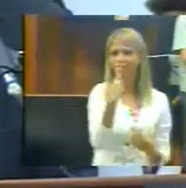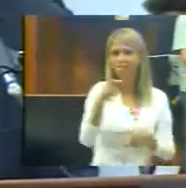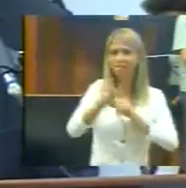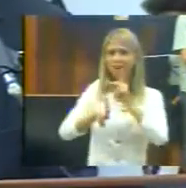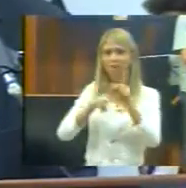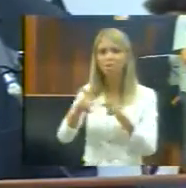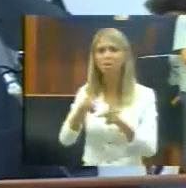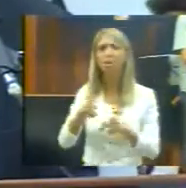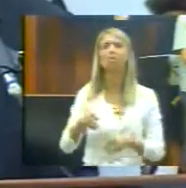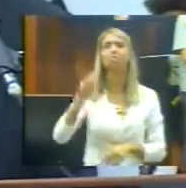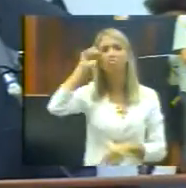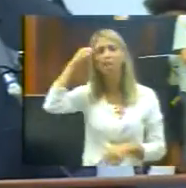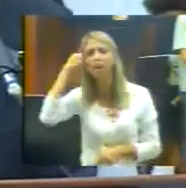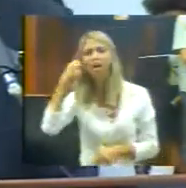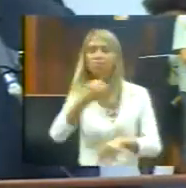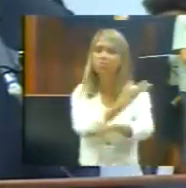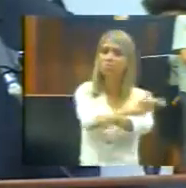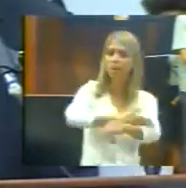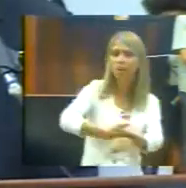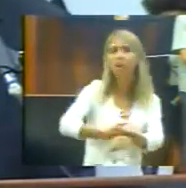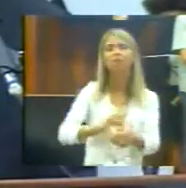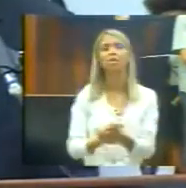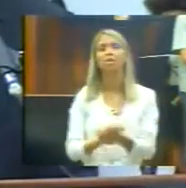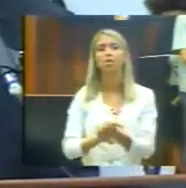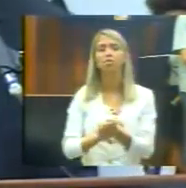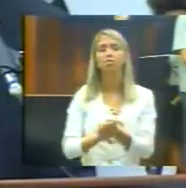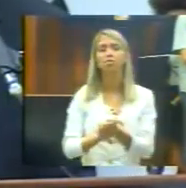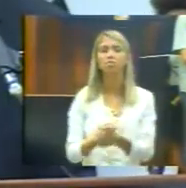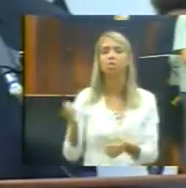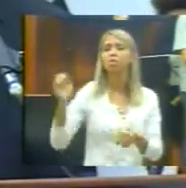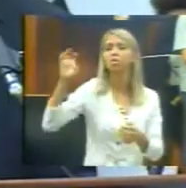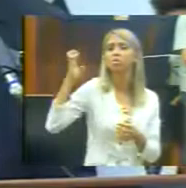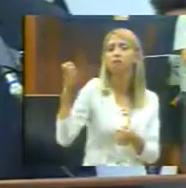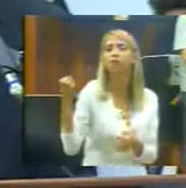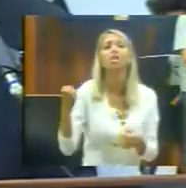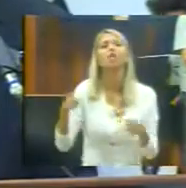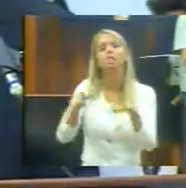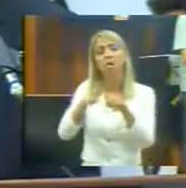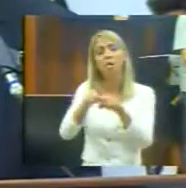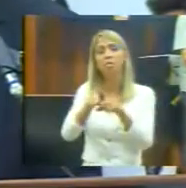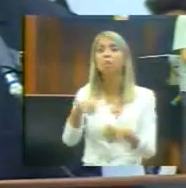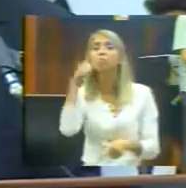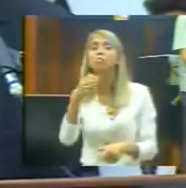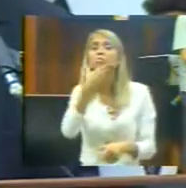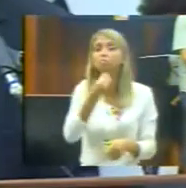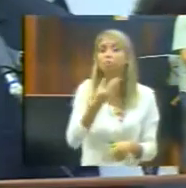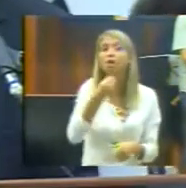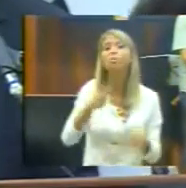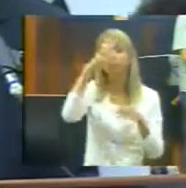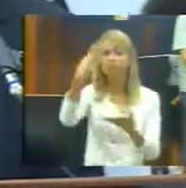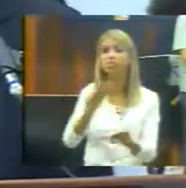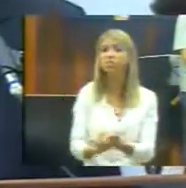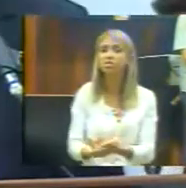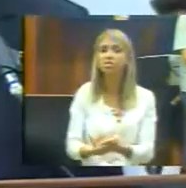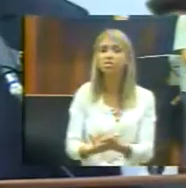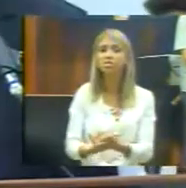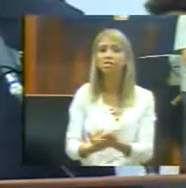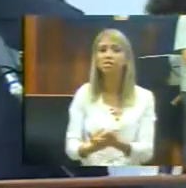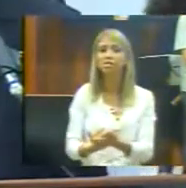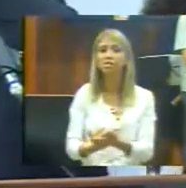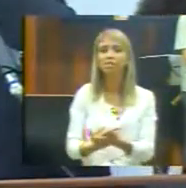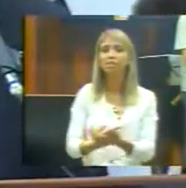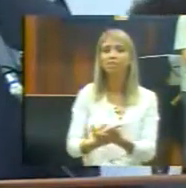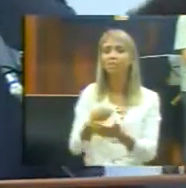o negro, o branco, o hétero e o homo, o rico e o pobre, a mulher e o homem, pois acredito que somente a visão